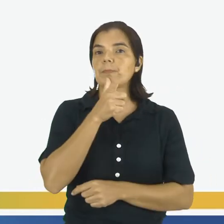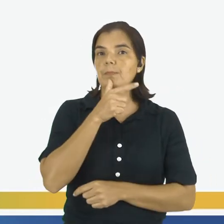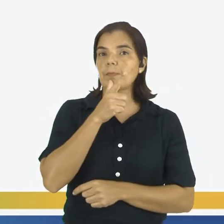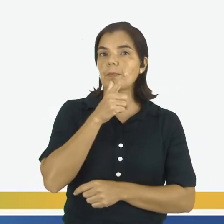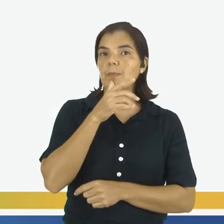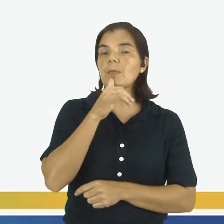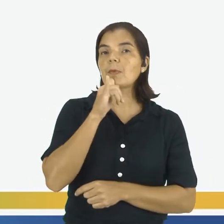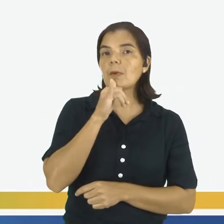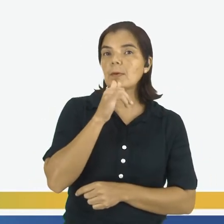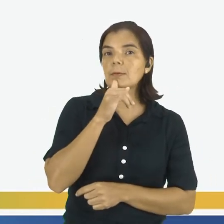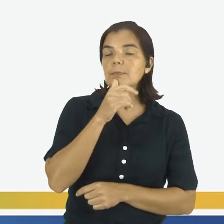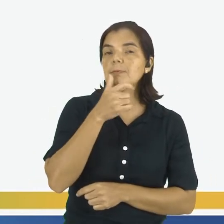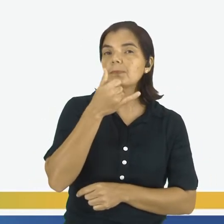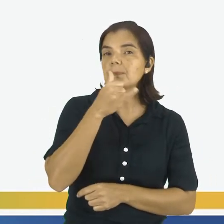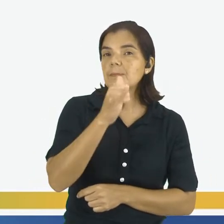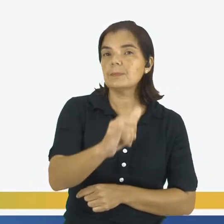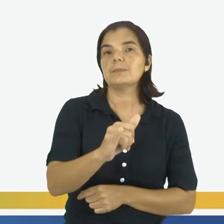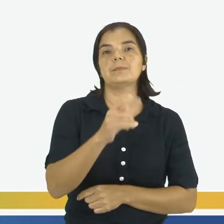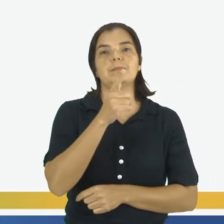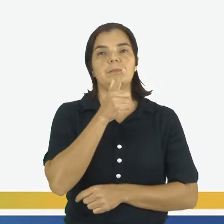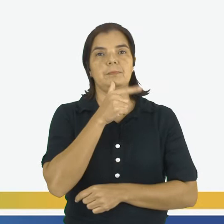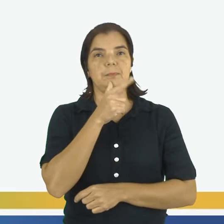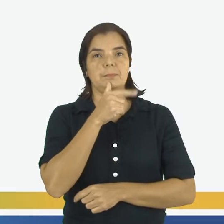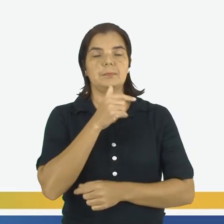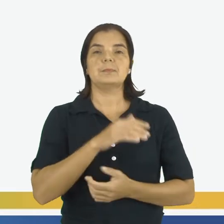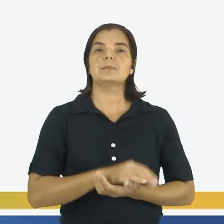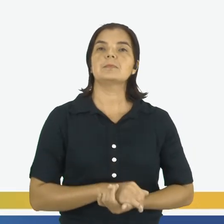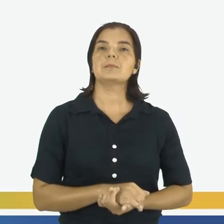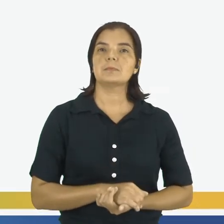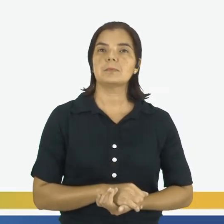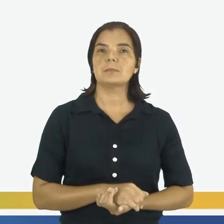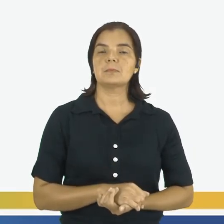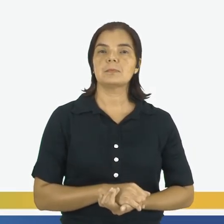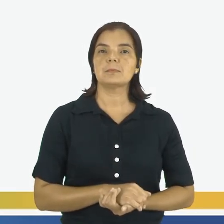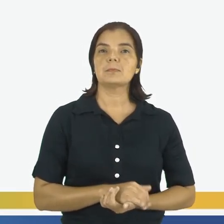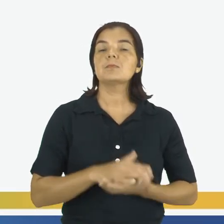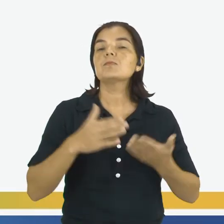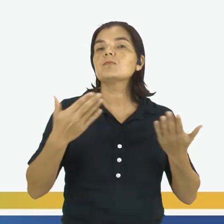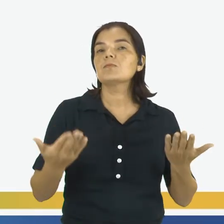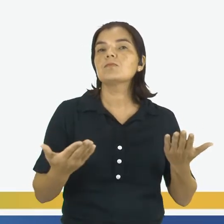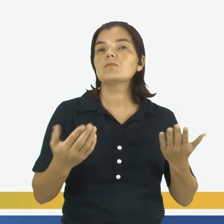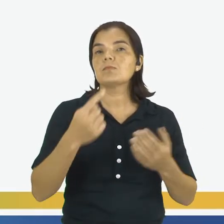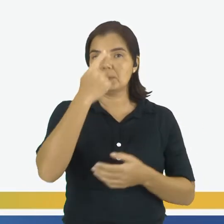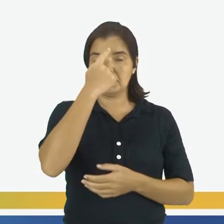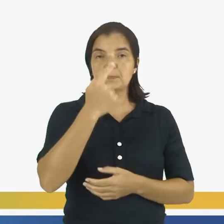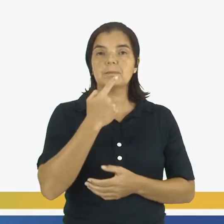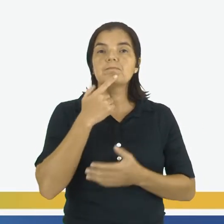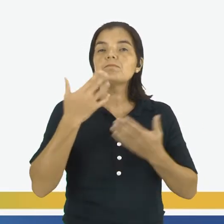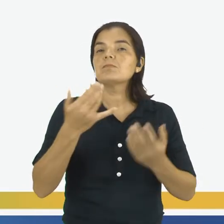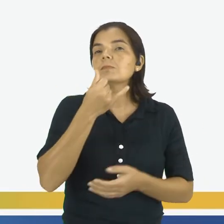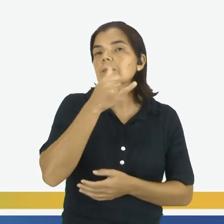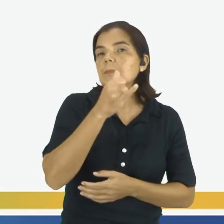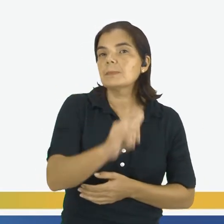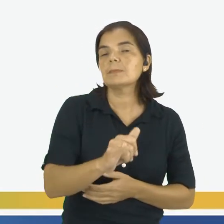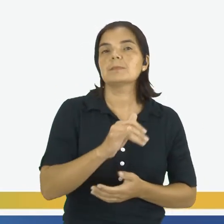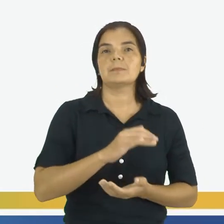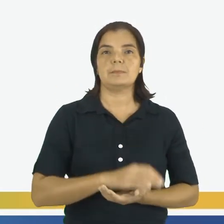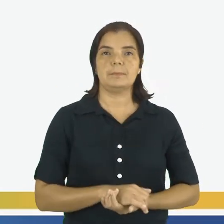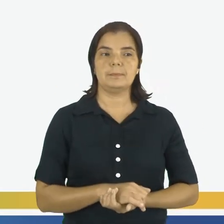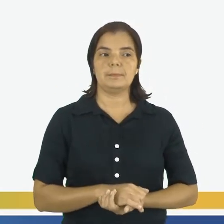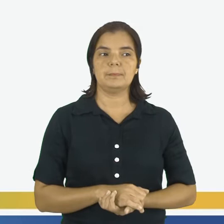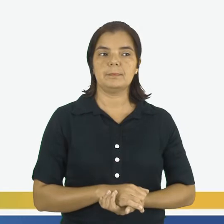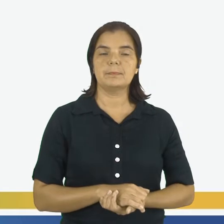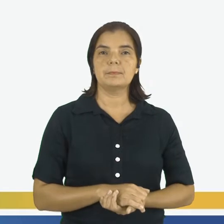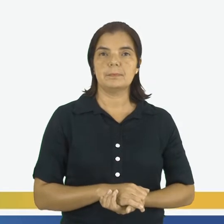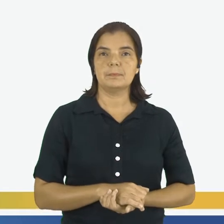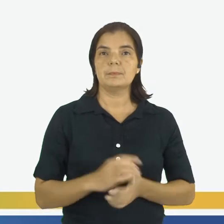elétrica. E por último, nós temos aí outra imagem. Qual é a fonte de energia